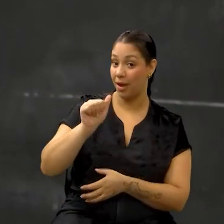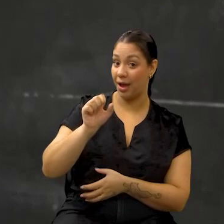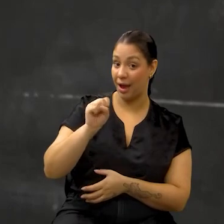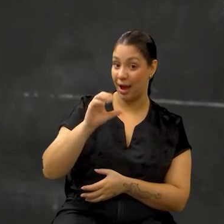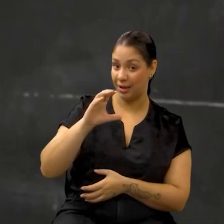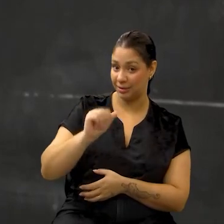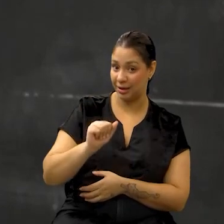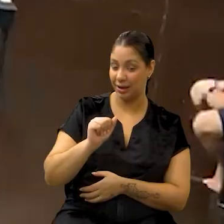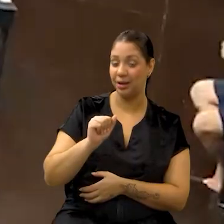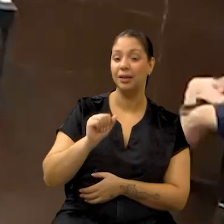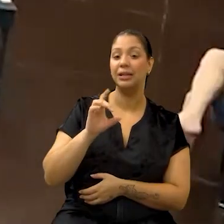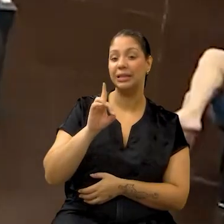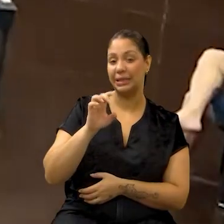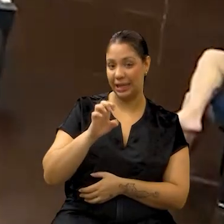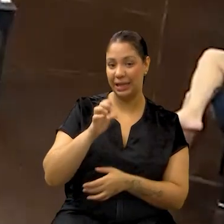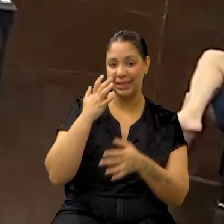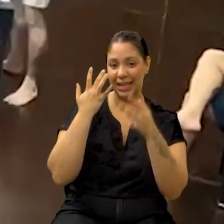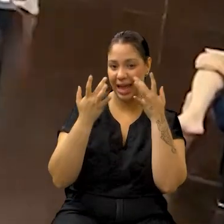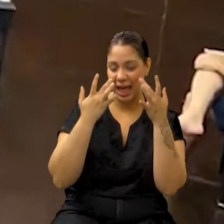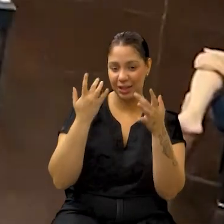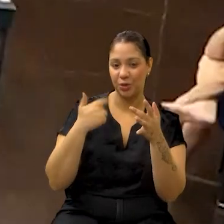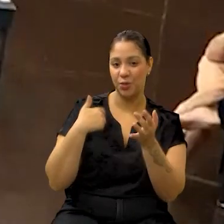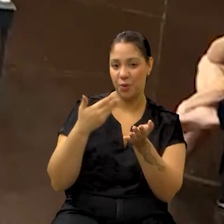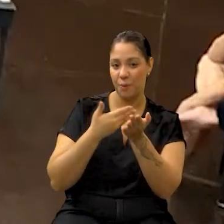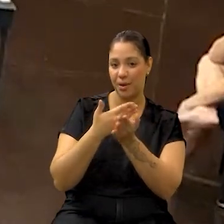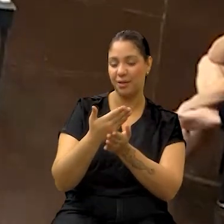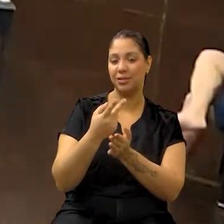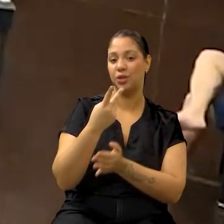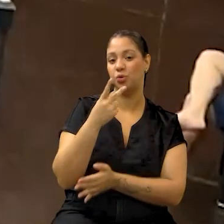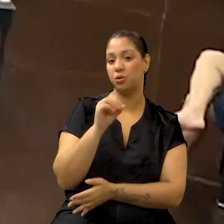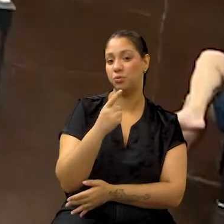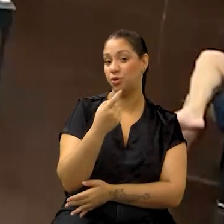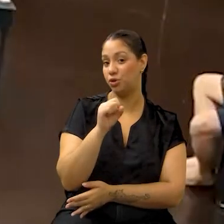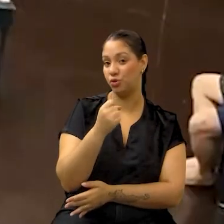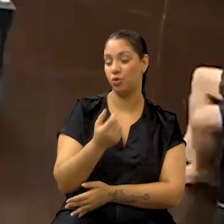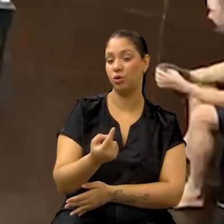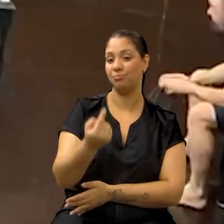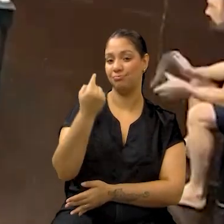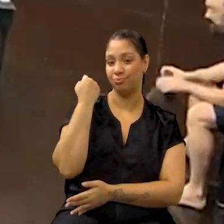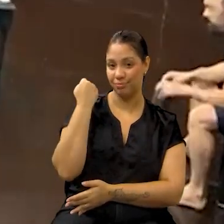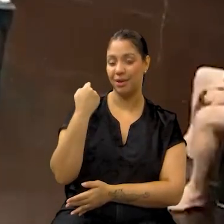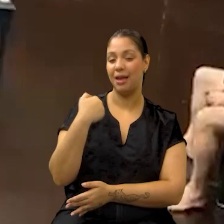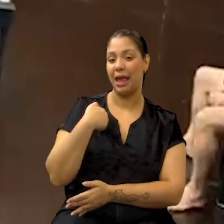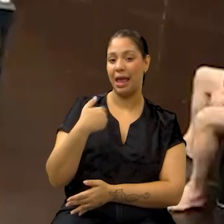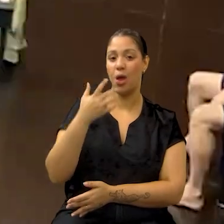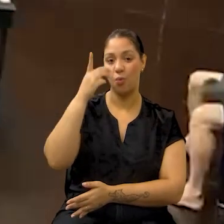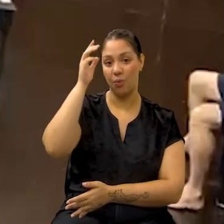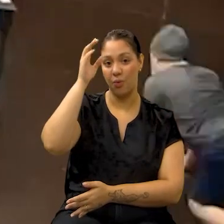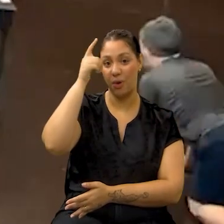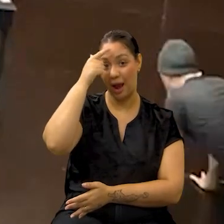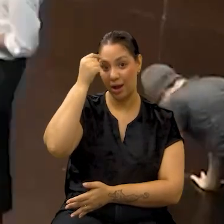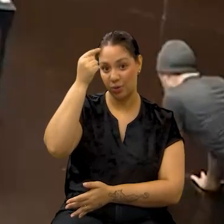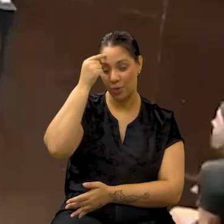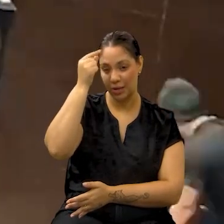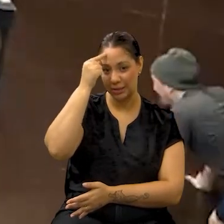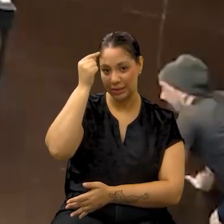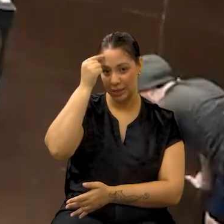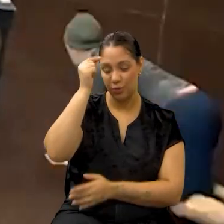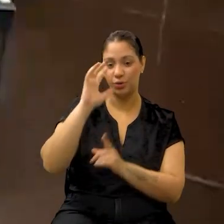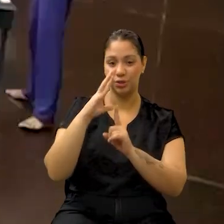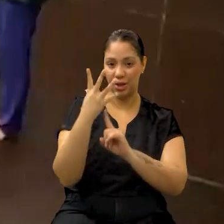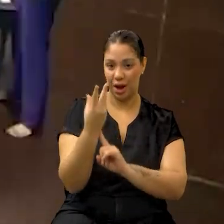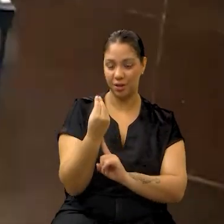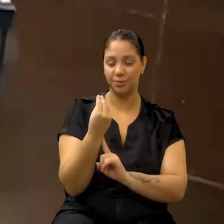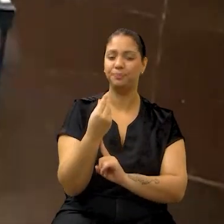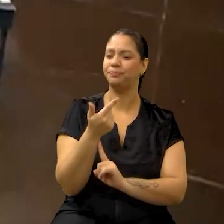Teatro, ele foi iniciado em 2018, quando eu estava na graduação de Artes Cênicas aqui na Unicamp também, junto com